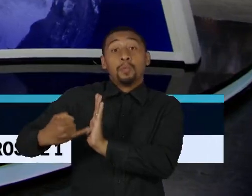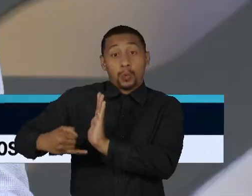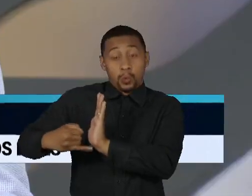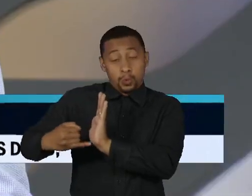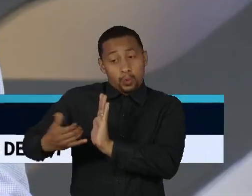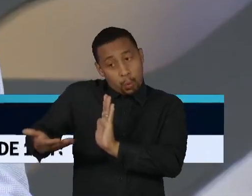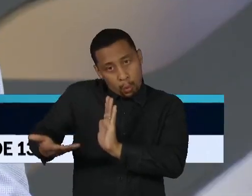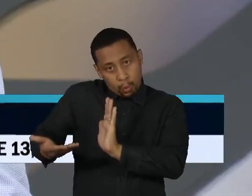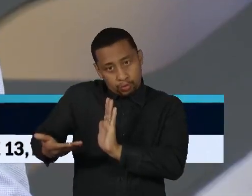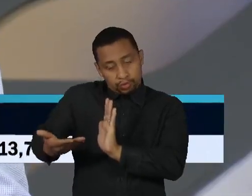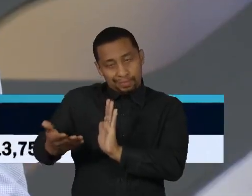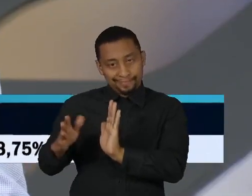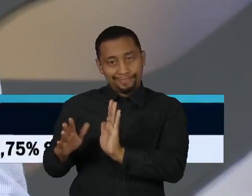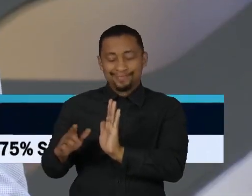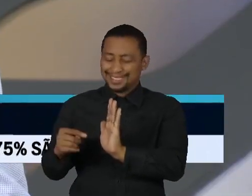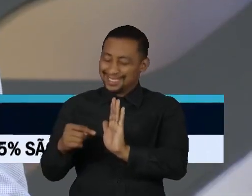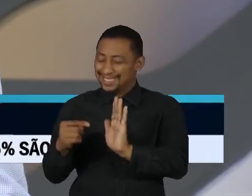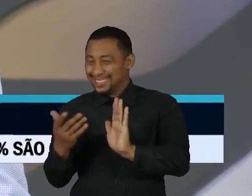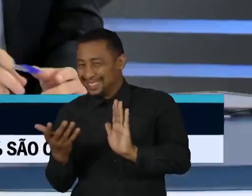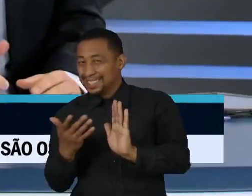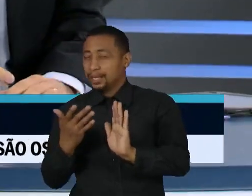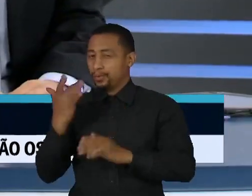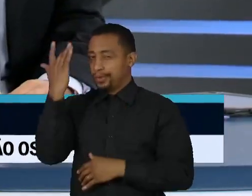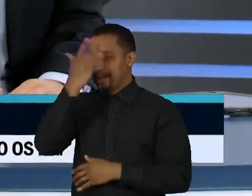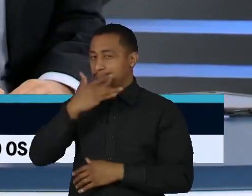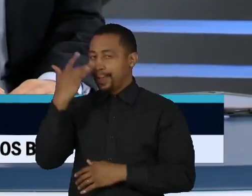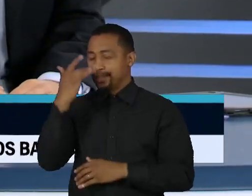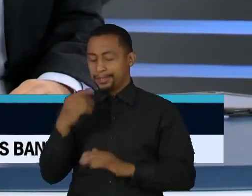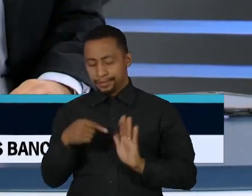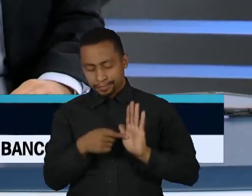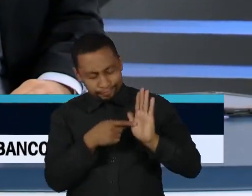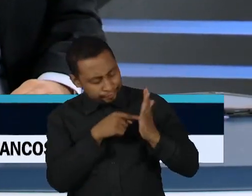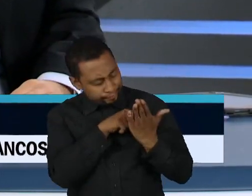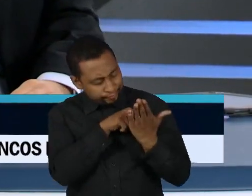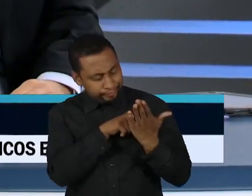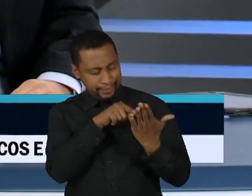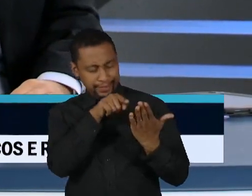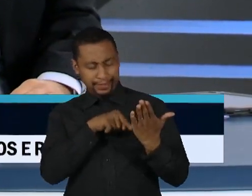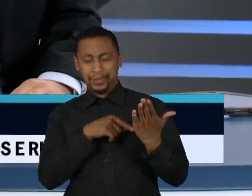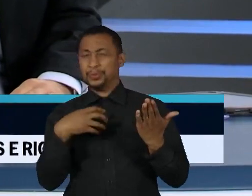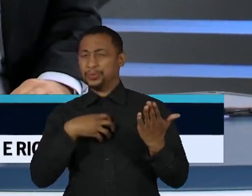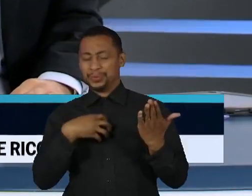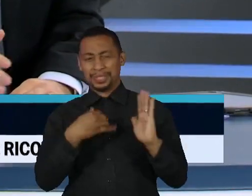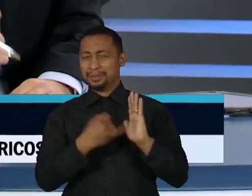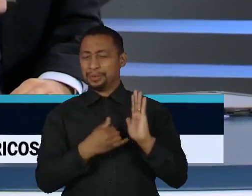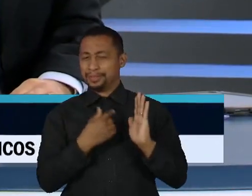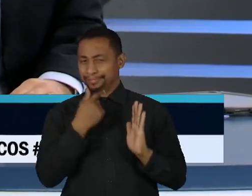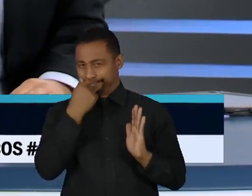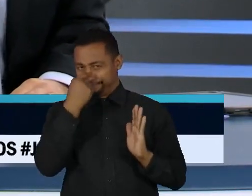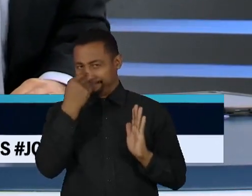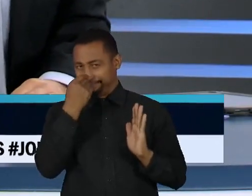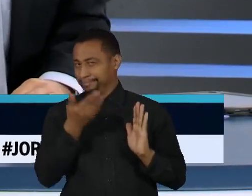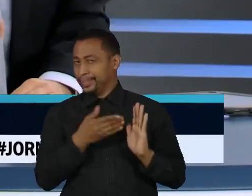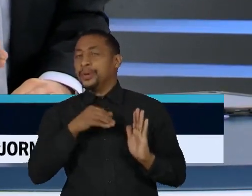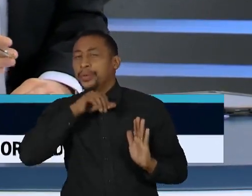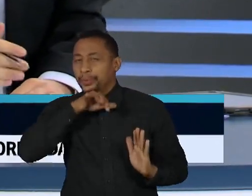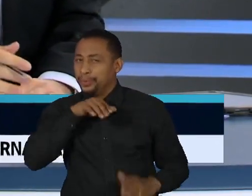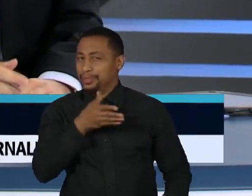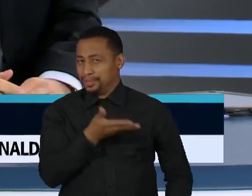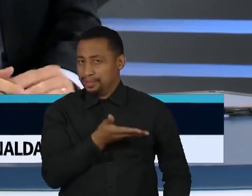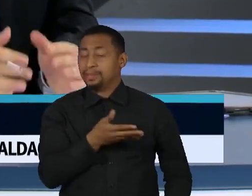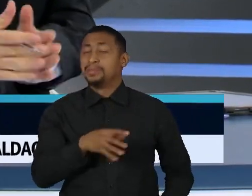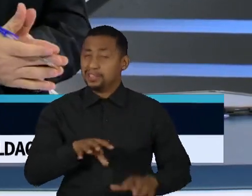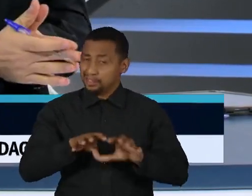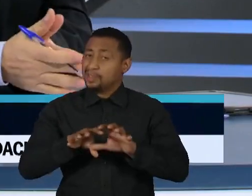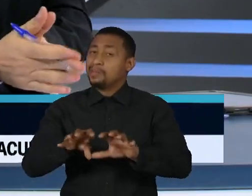da Fazenda disse essa semana aqui não pode nem ser chamado de sistema é tem impacto no atendimento tenha impacto no preço